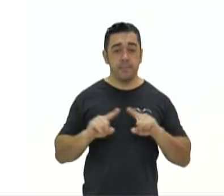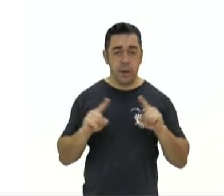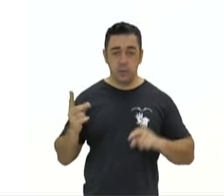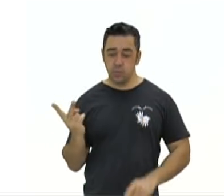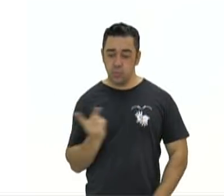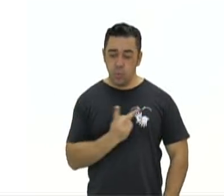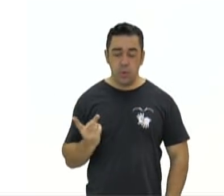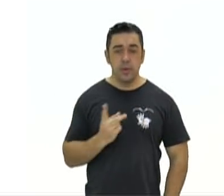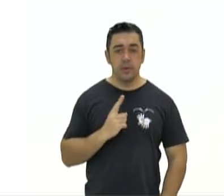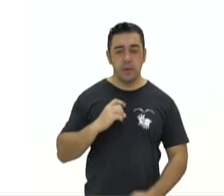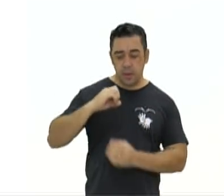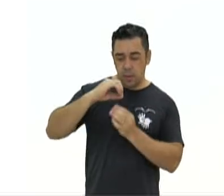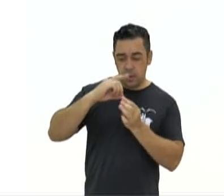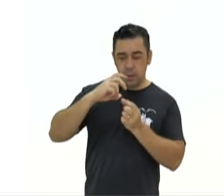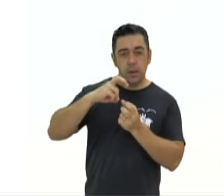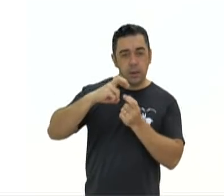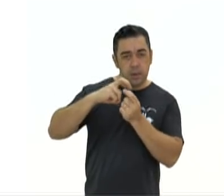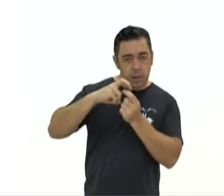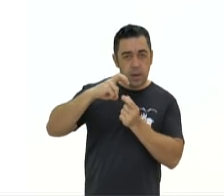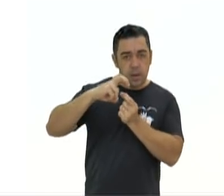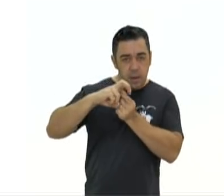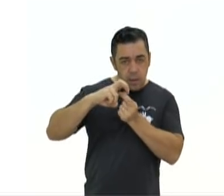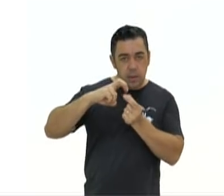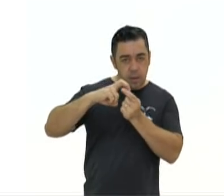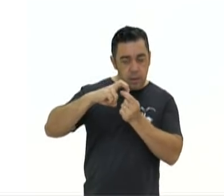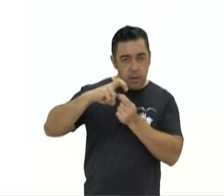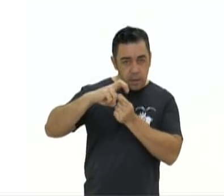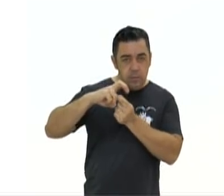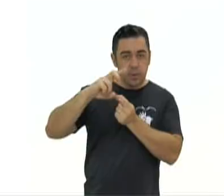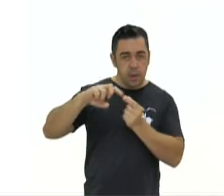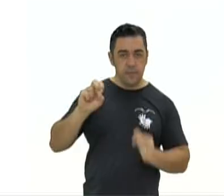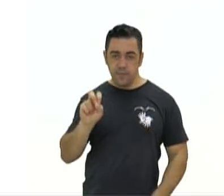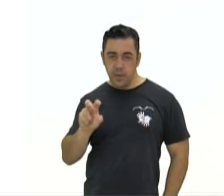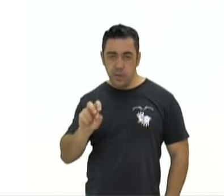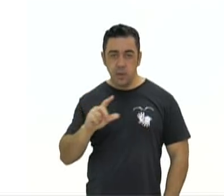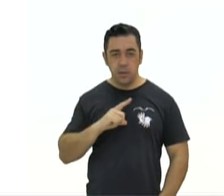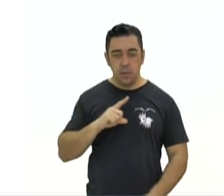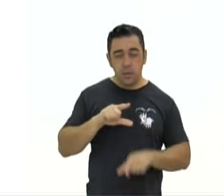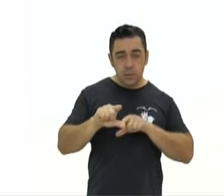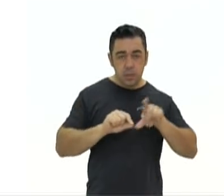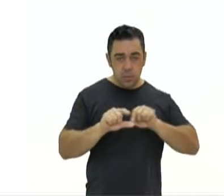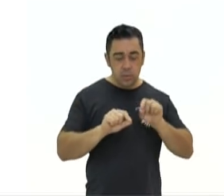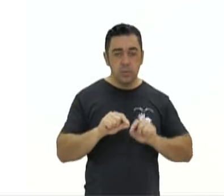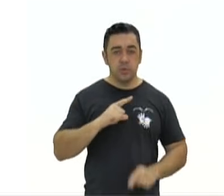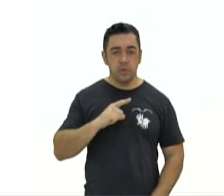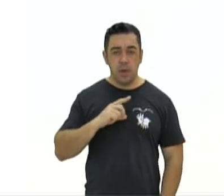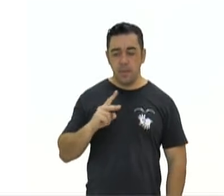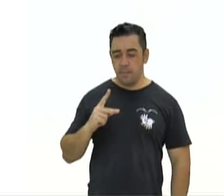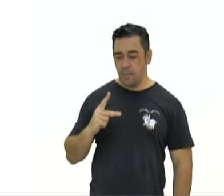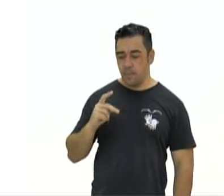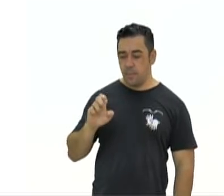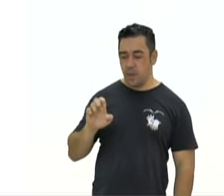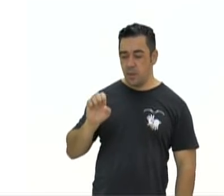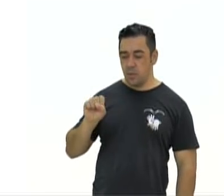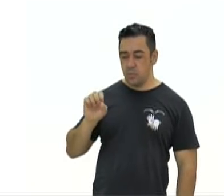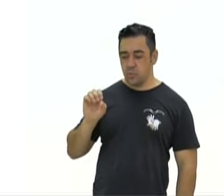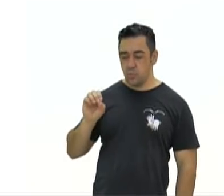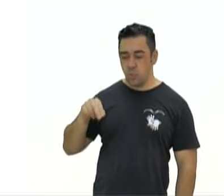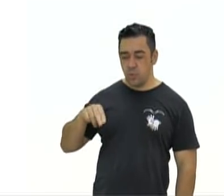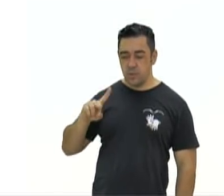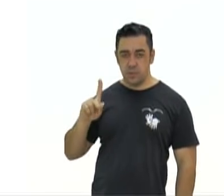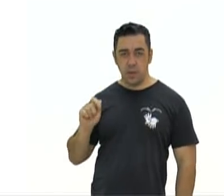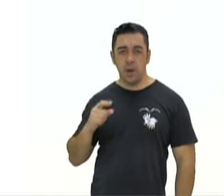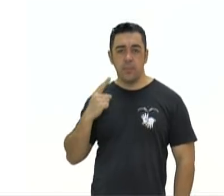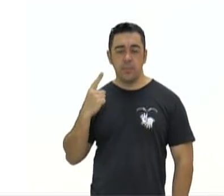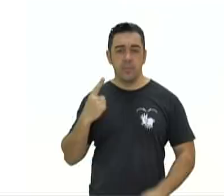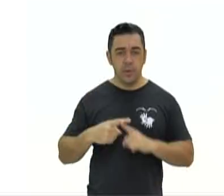mecanismos similares por conta da evolução, que selecionou os membros que tinham peçonha, já que esses provavelmente são melhores